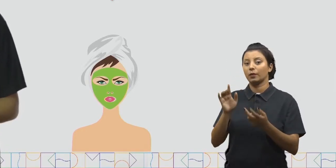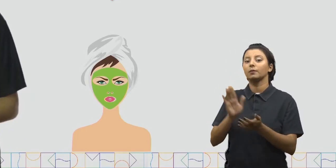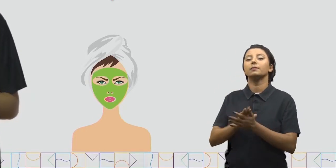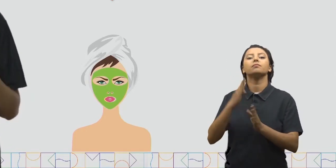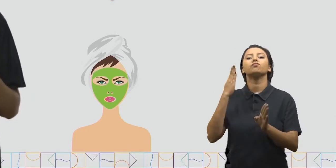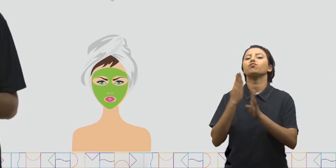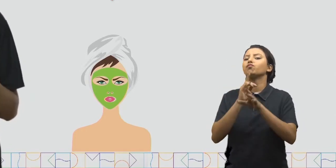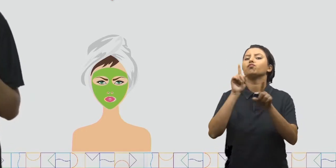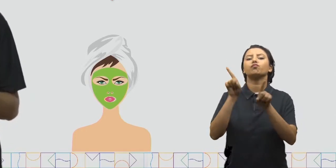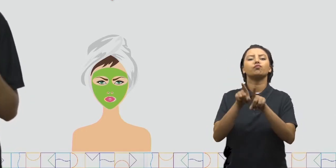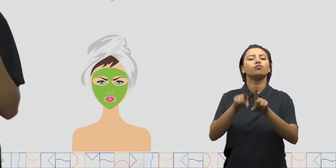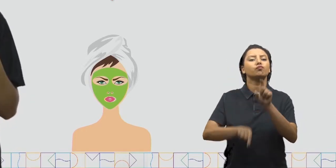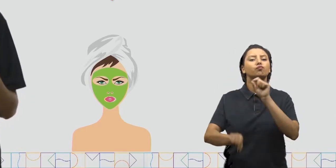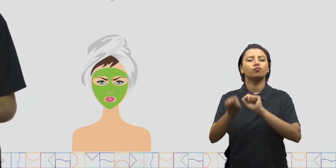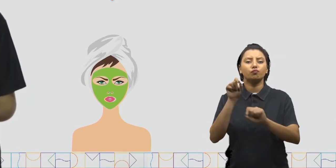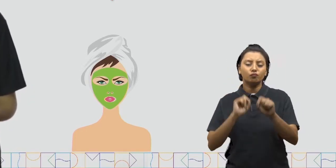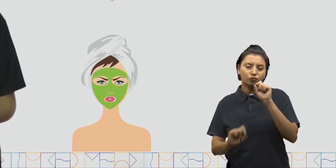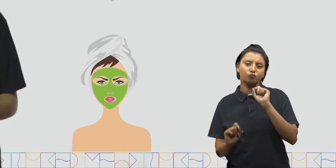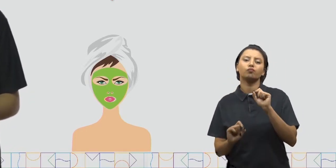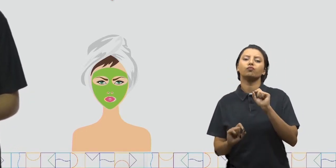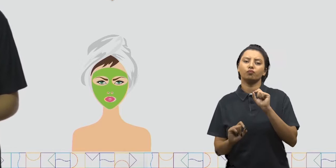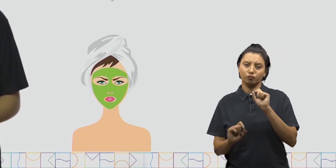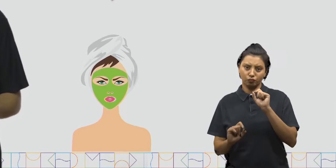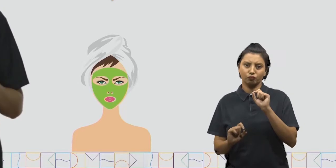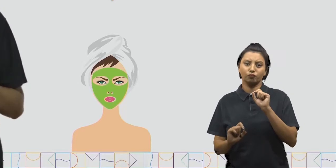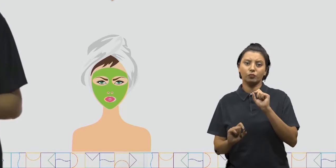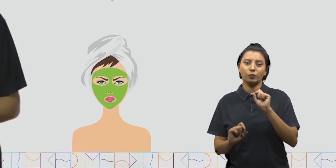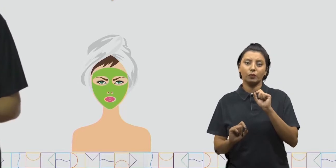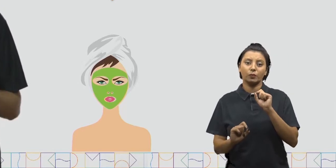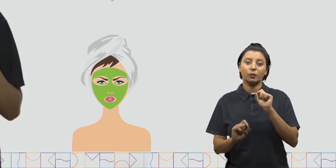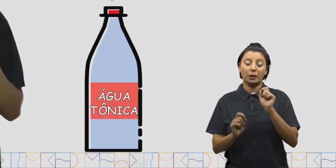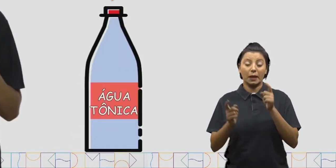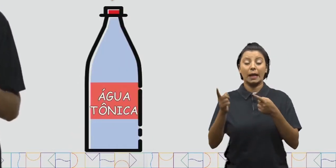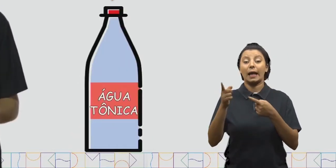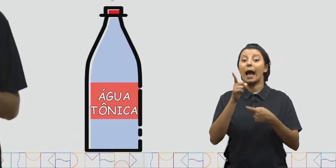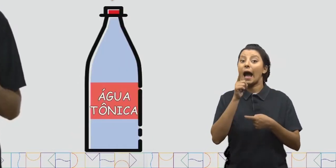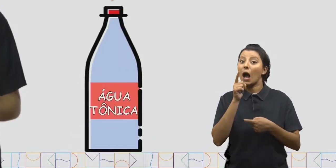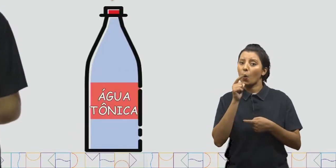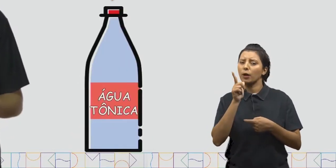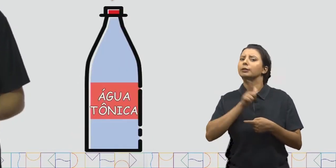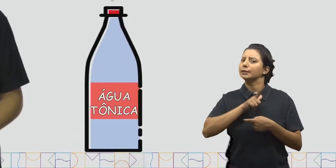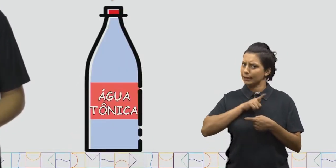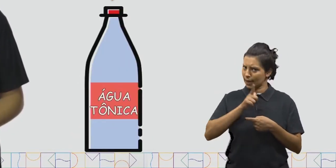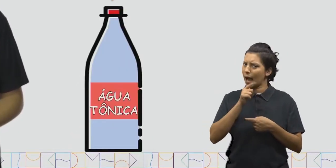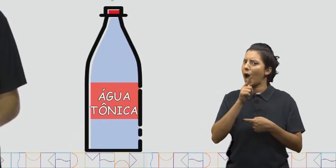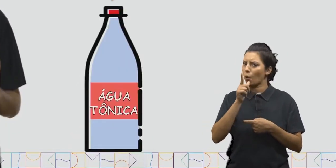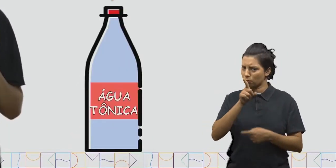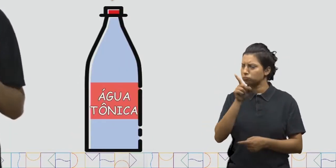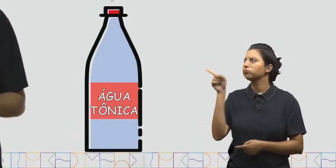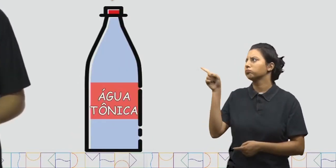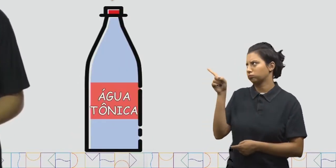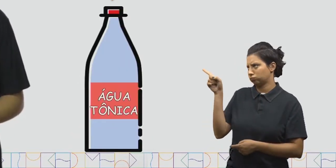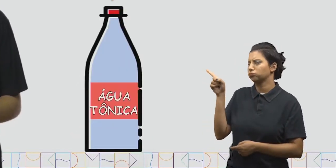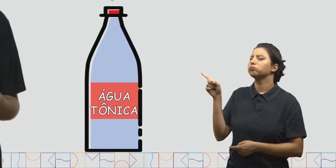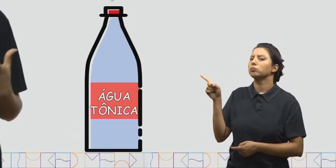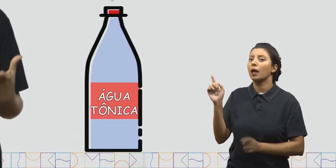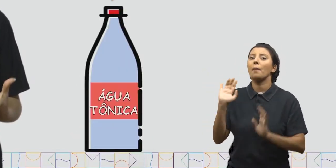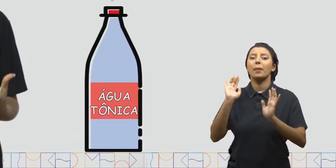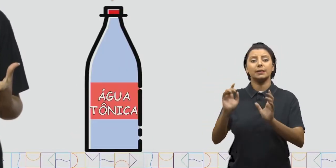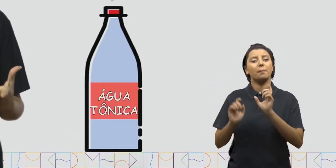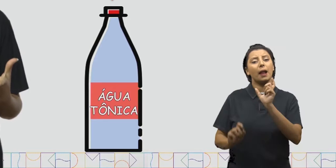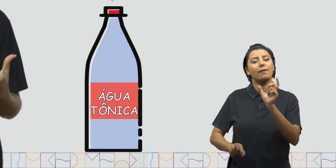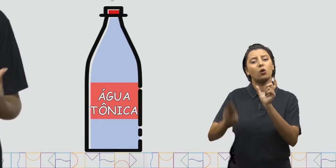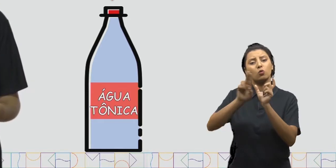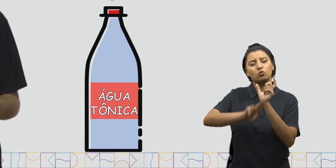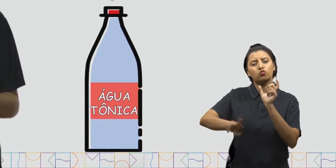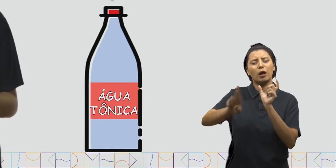no Google, usando a palavra tônica, você encontrará produtos de água tônica. Essa palavra é utilizada